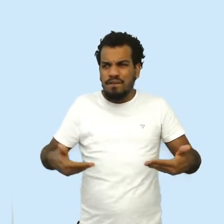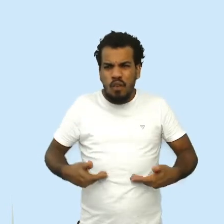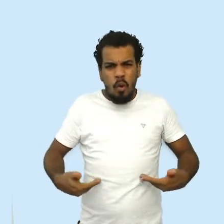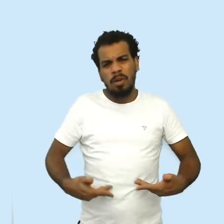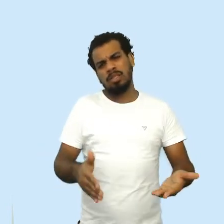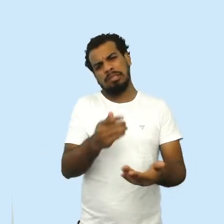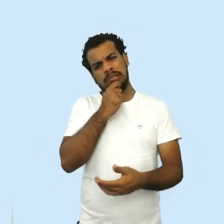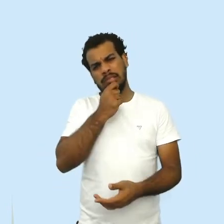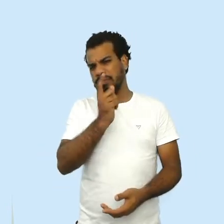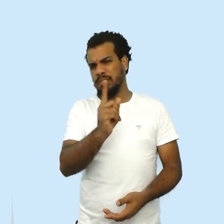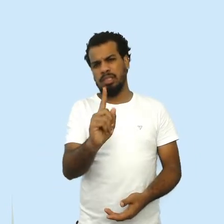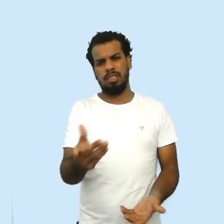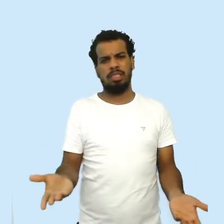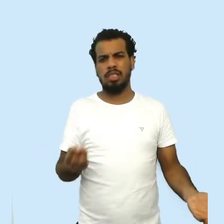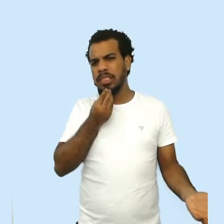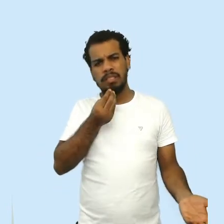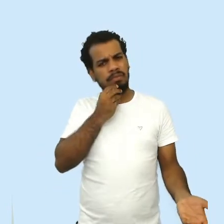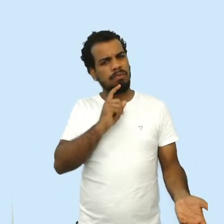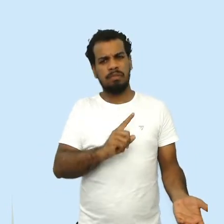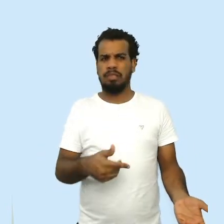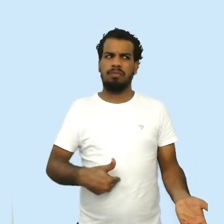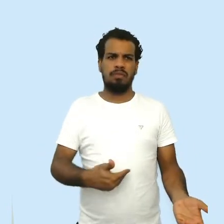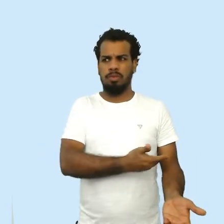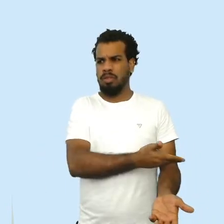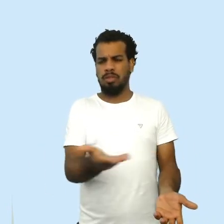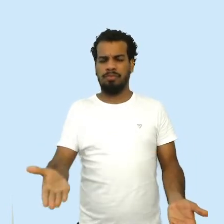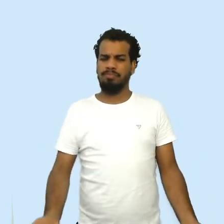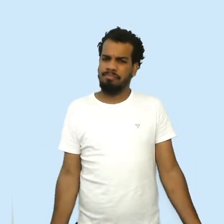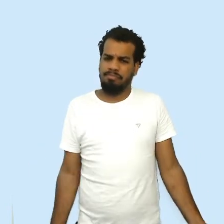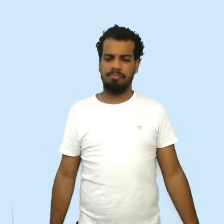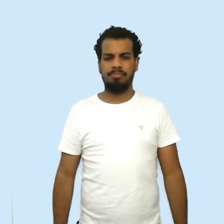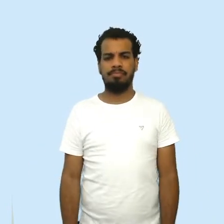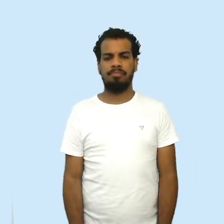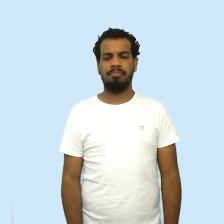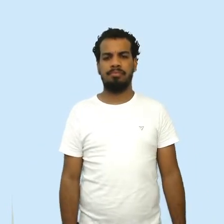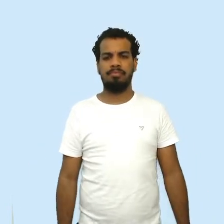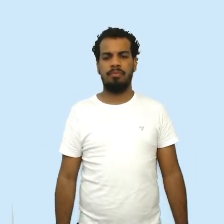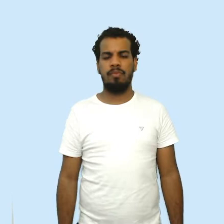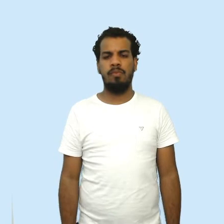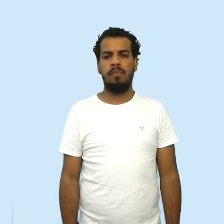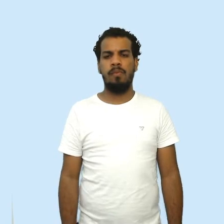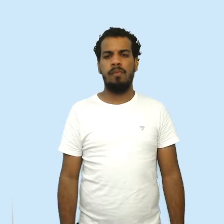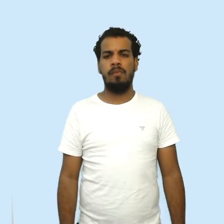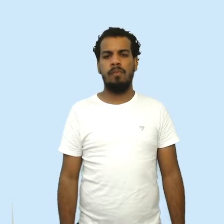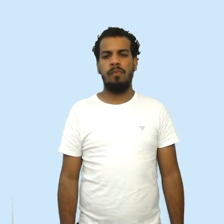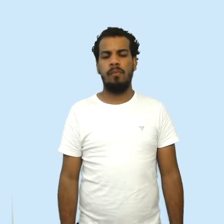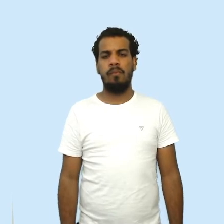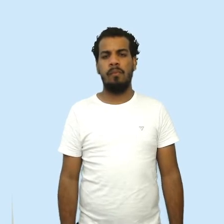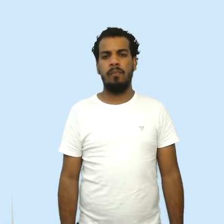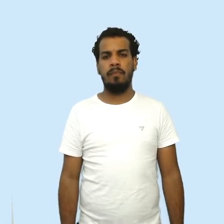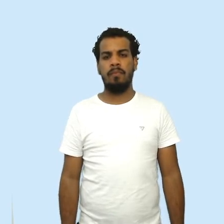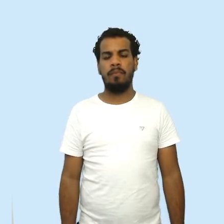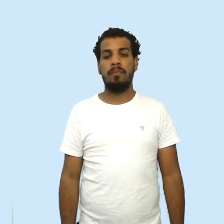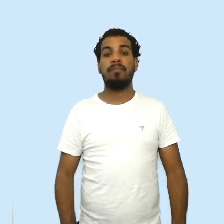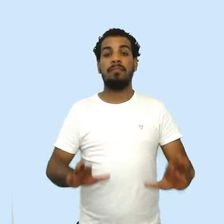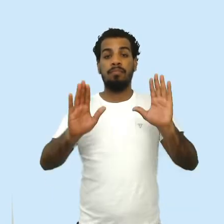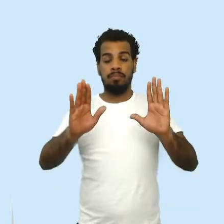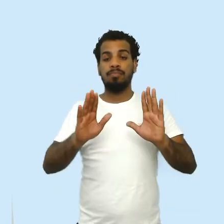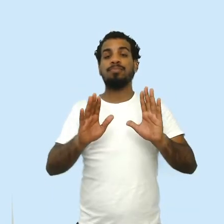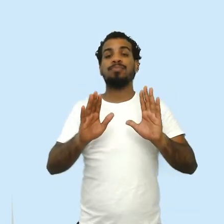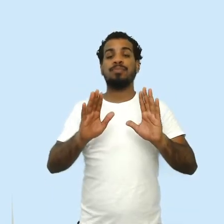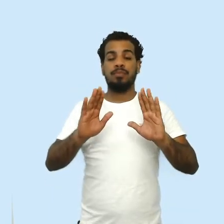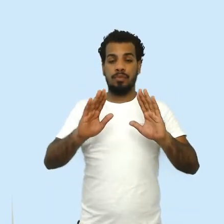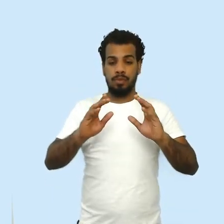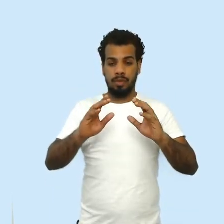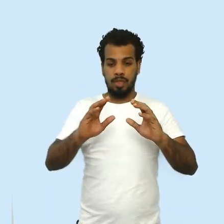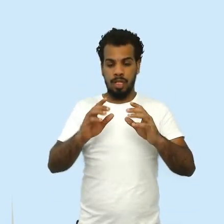sentido isso. Mas vamos voltar à escola de Frankfurt. O que acontece é que a concentração da economia